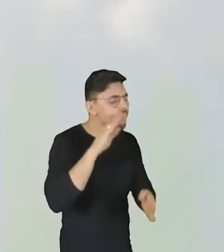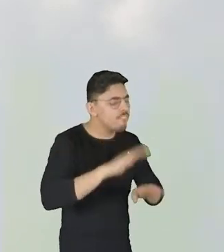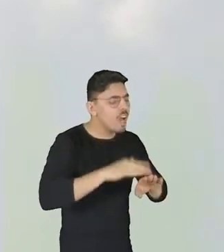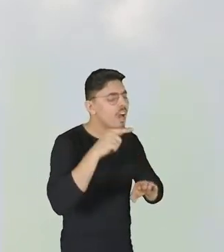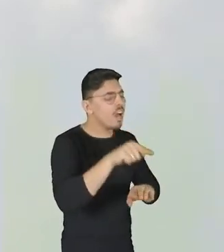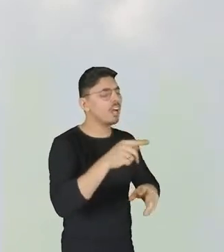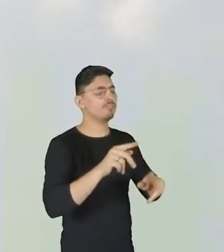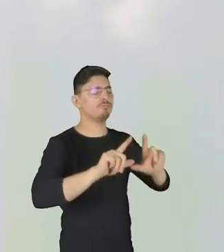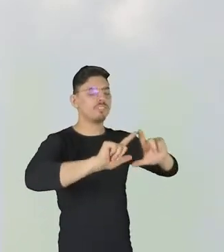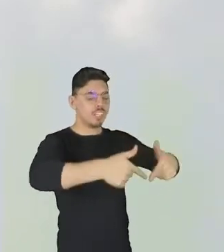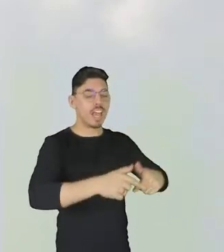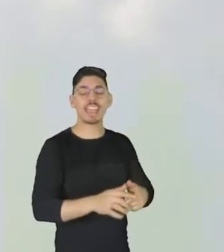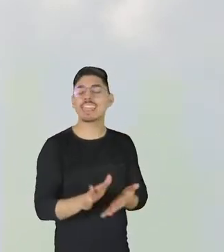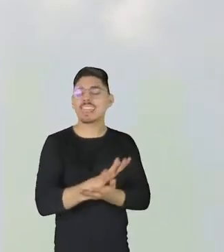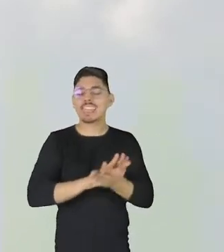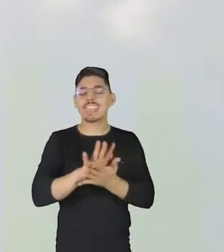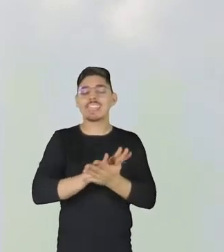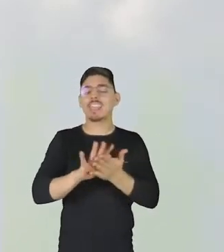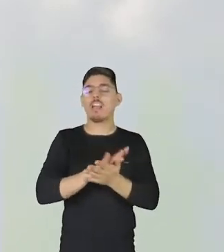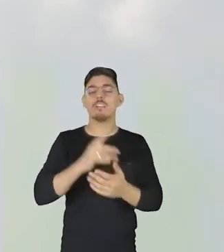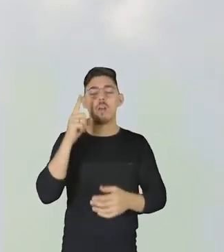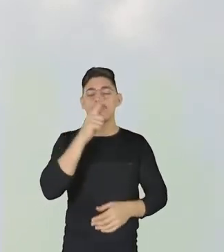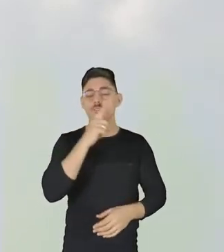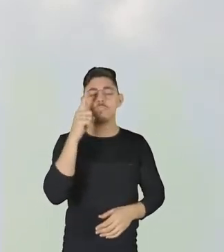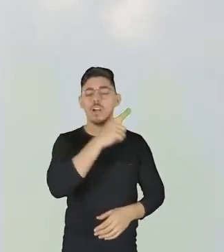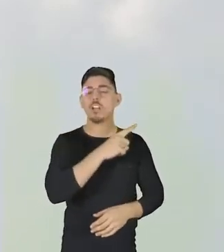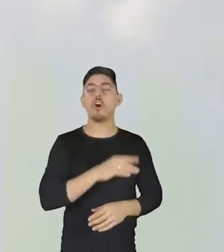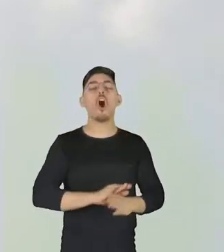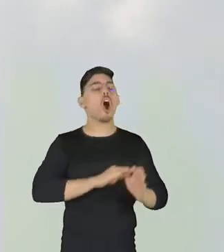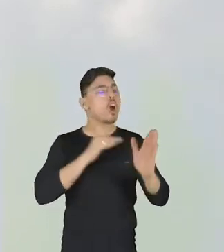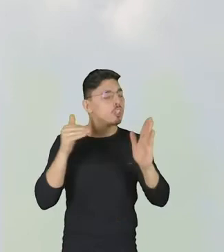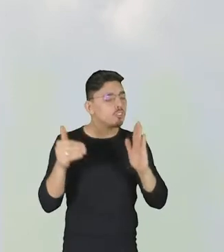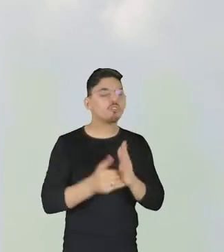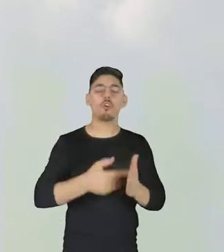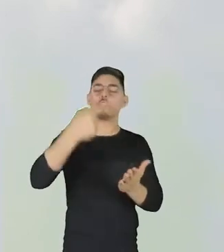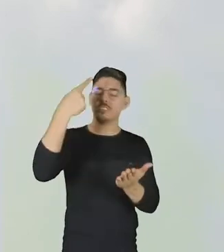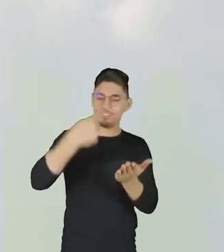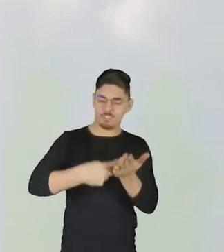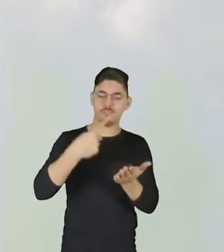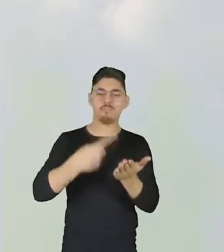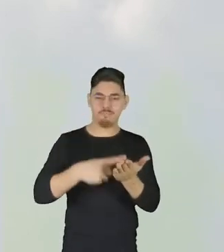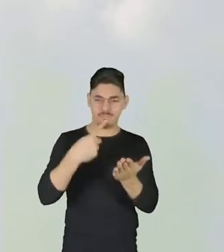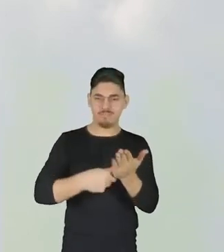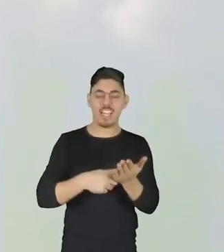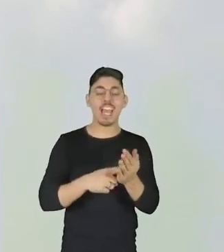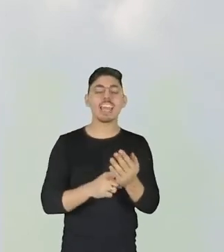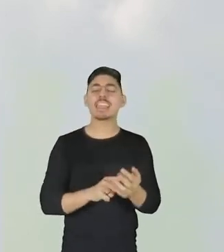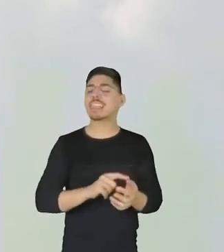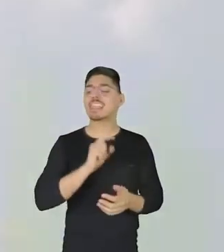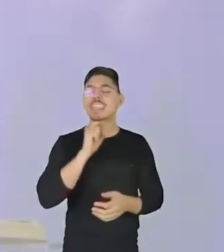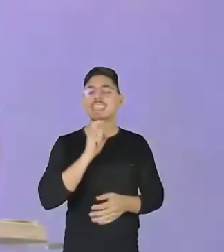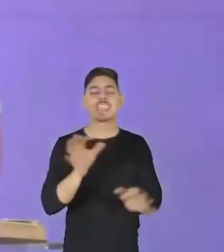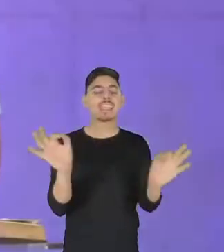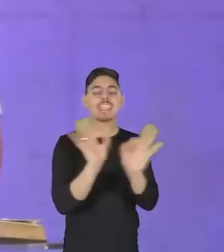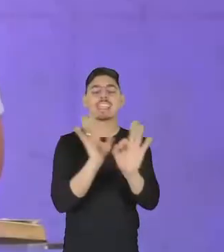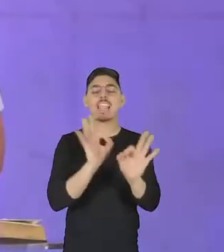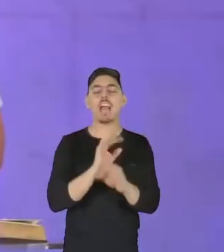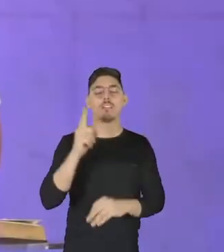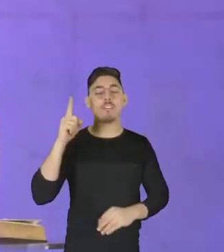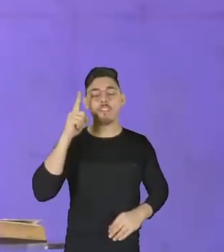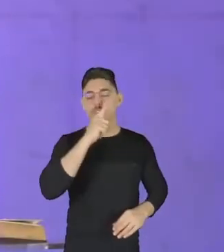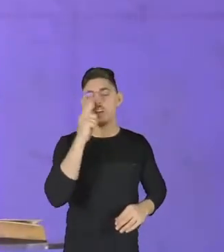nenhuma delas falhou. Todas se cumpriram. Nenhuma delas